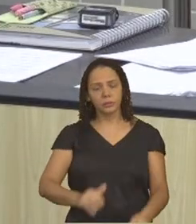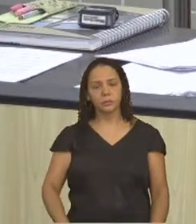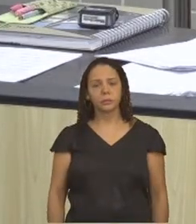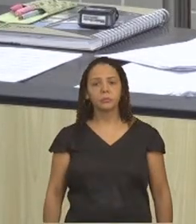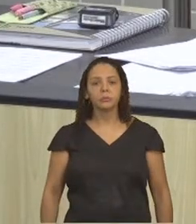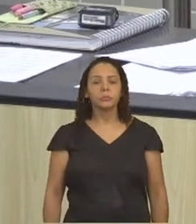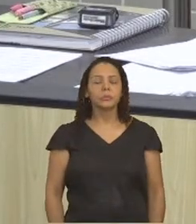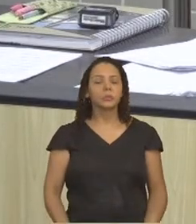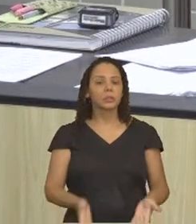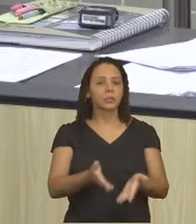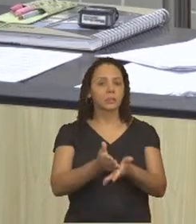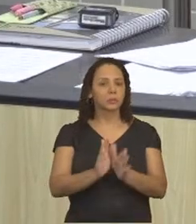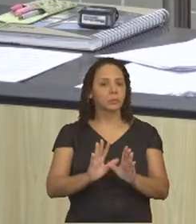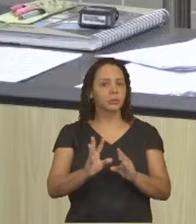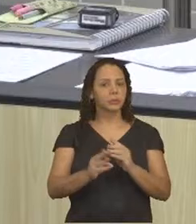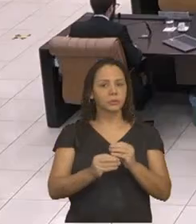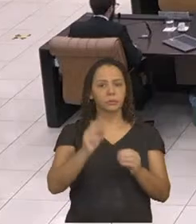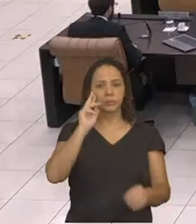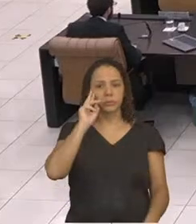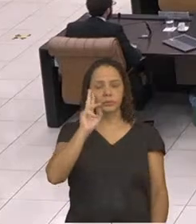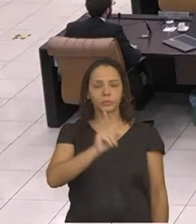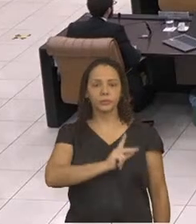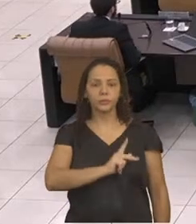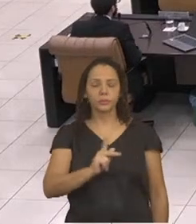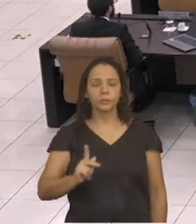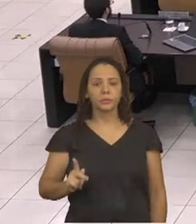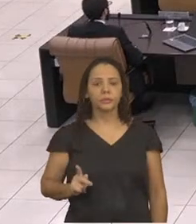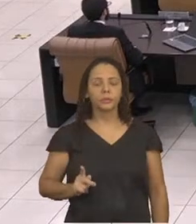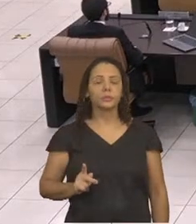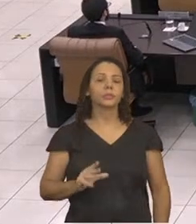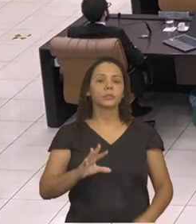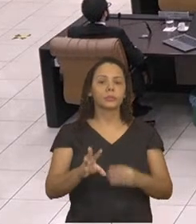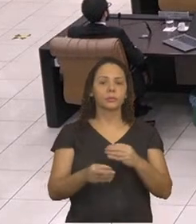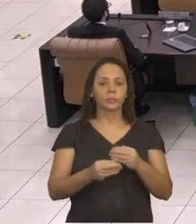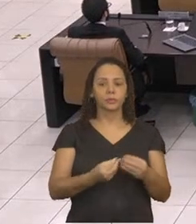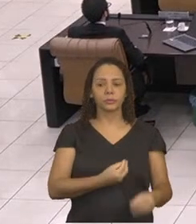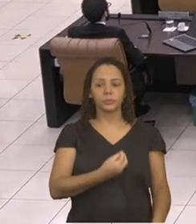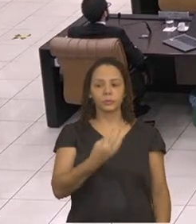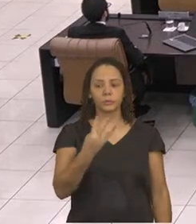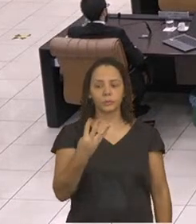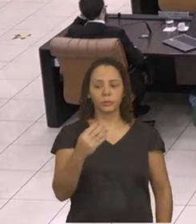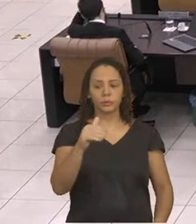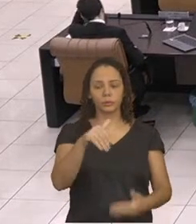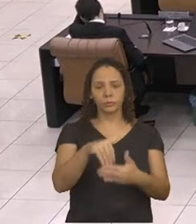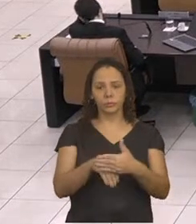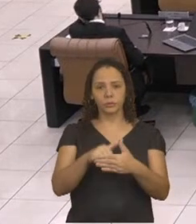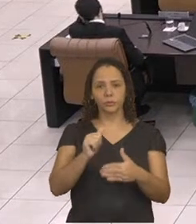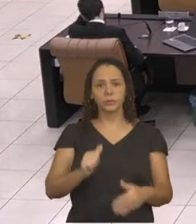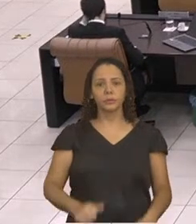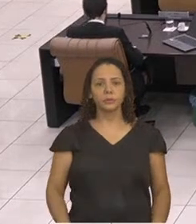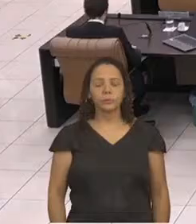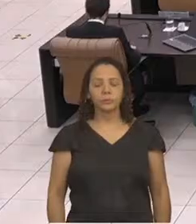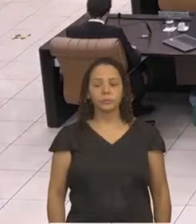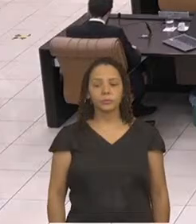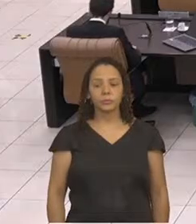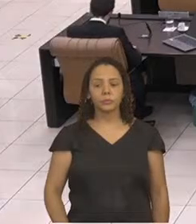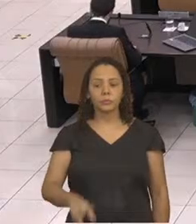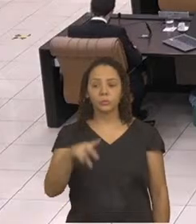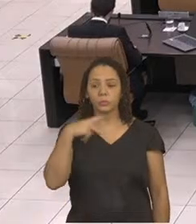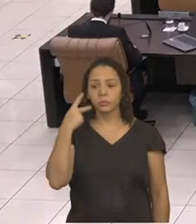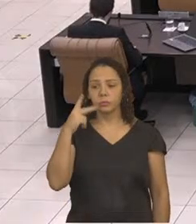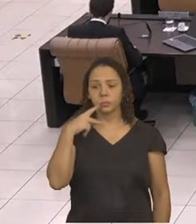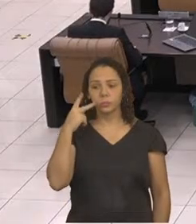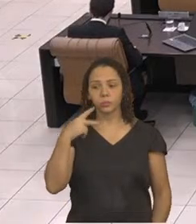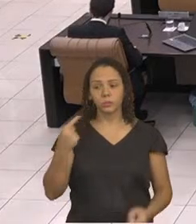Não temos mais emendas, senhor presidente. Emenda número 4 em votação. Os vereadores que